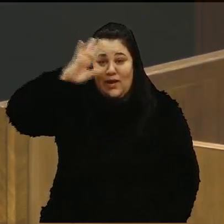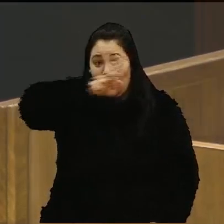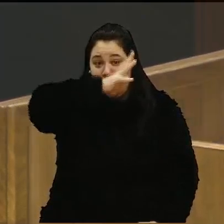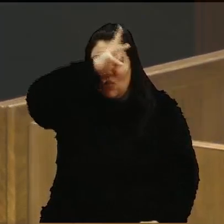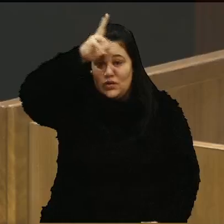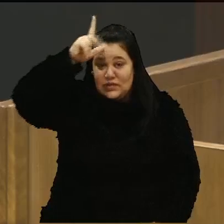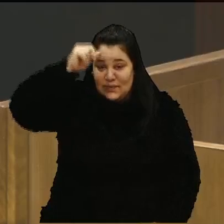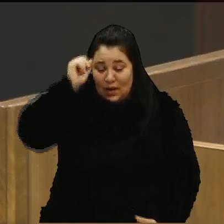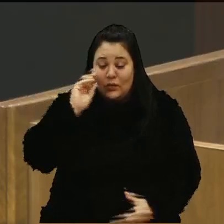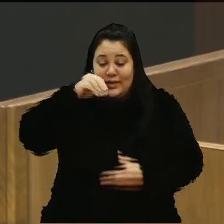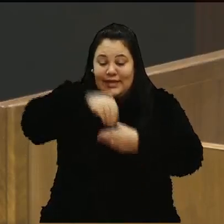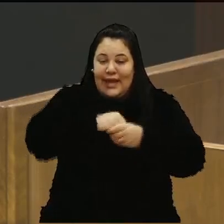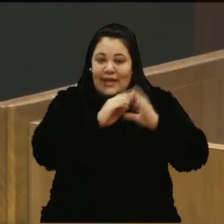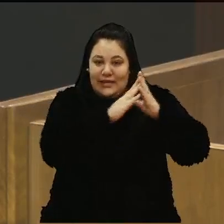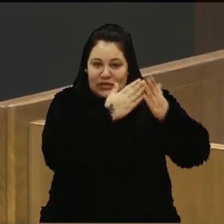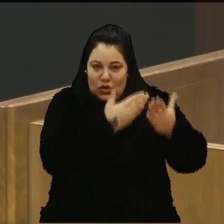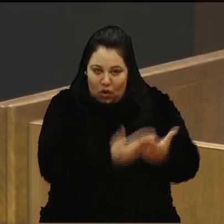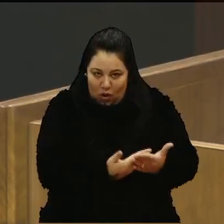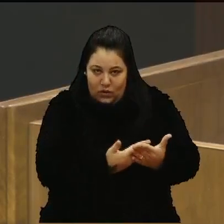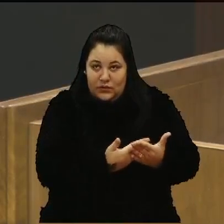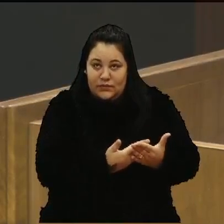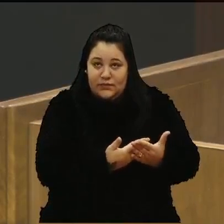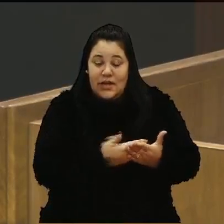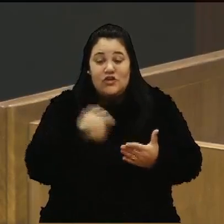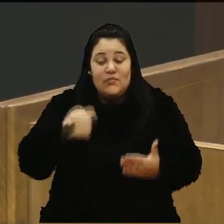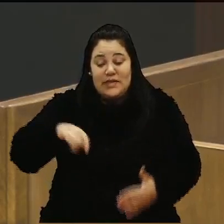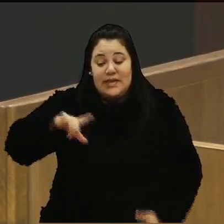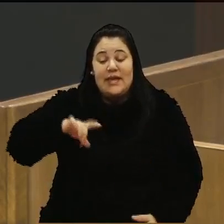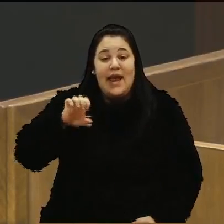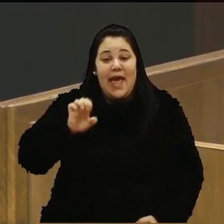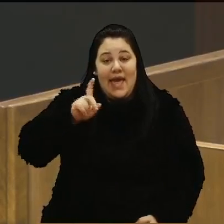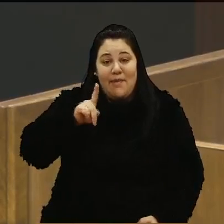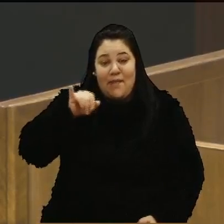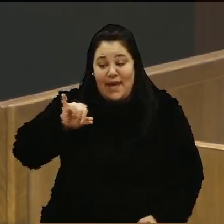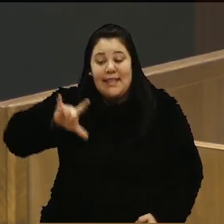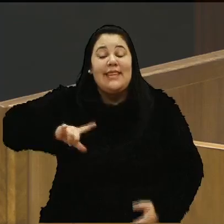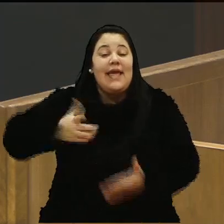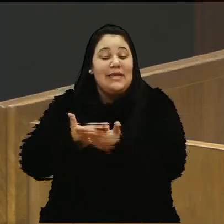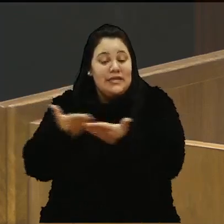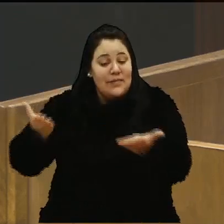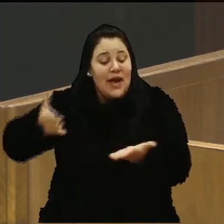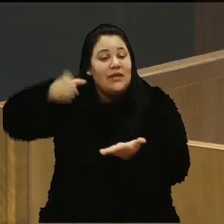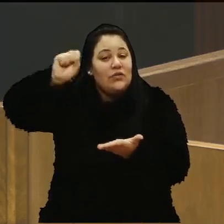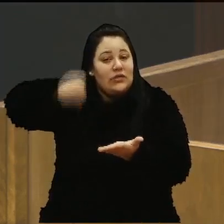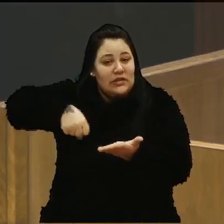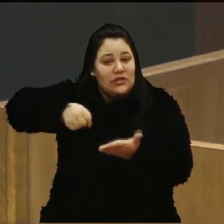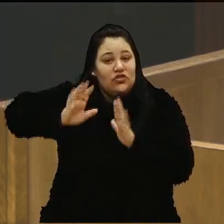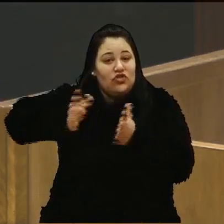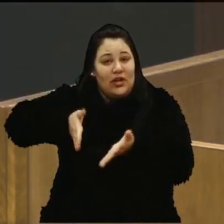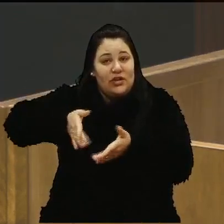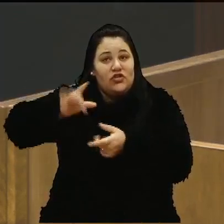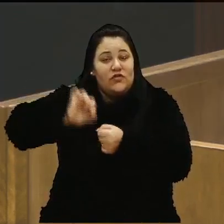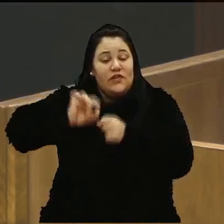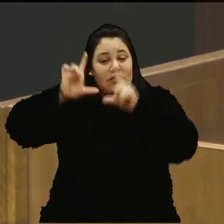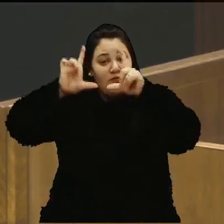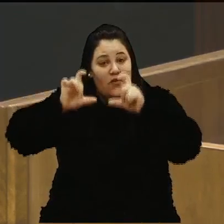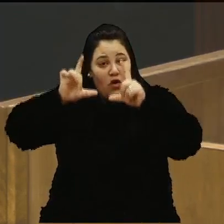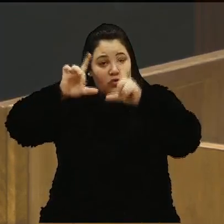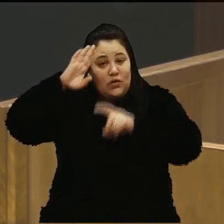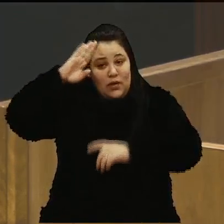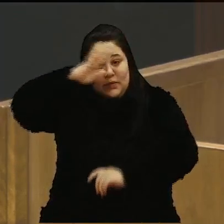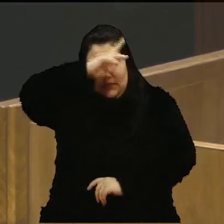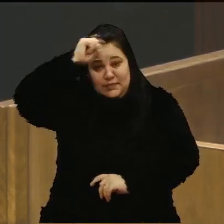nossas escolas, nas nossas EPIs, que tem espaço, inclusive, para isso. A gente fez foto, a guarda municipal tem